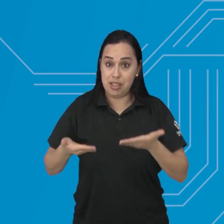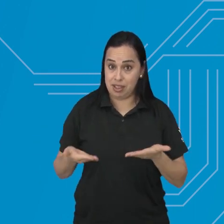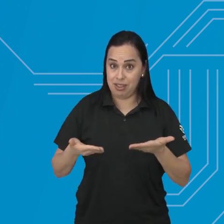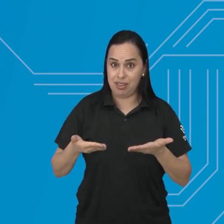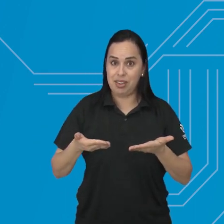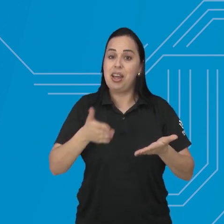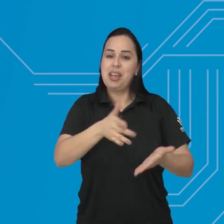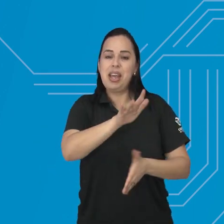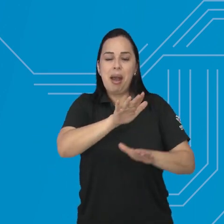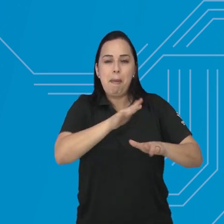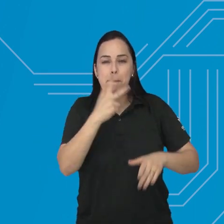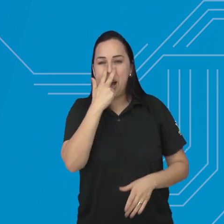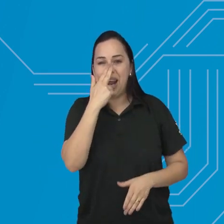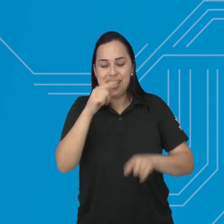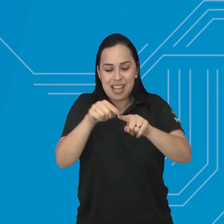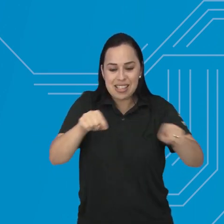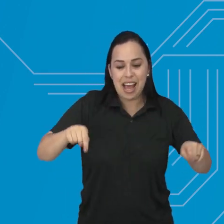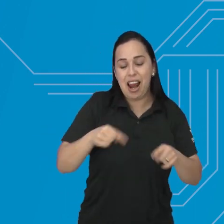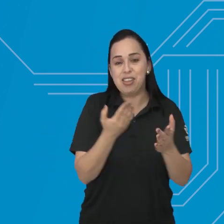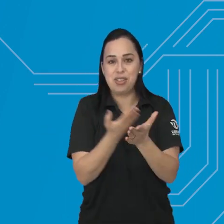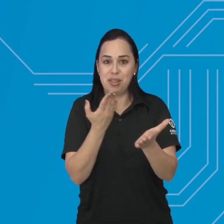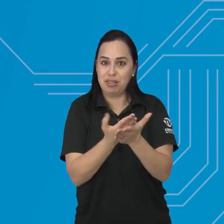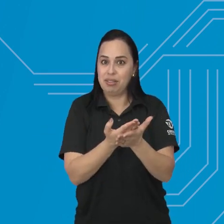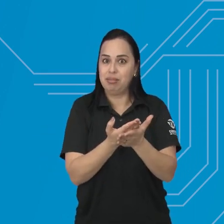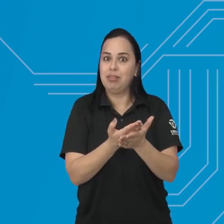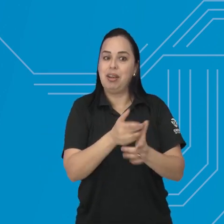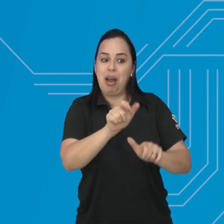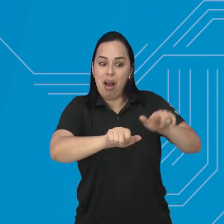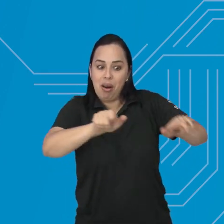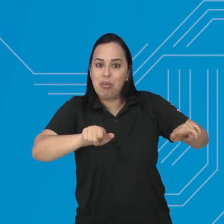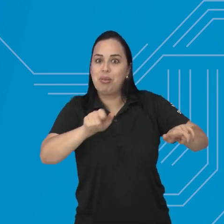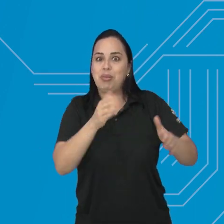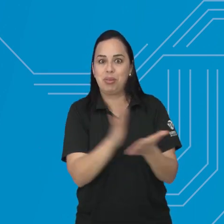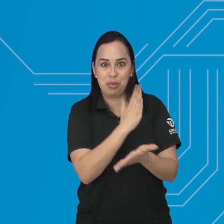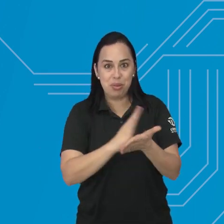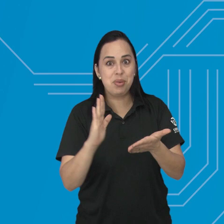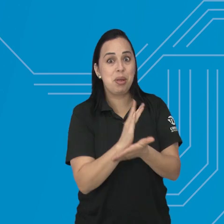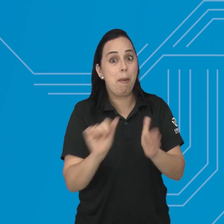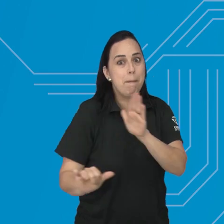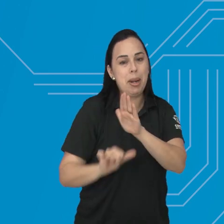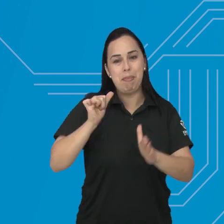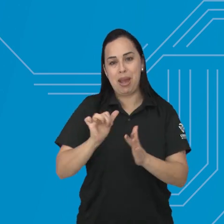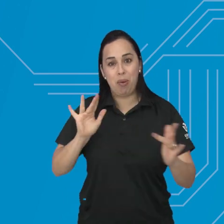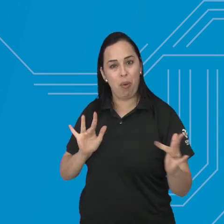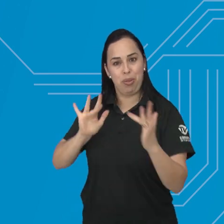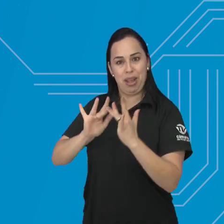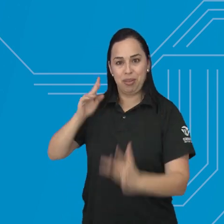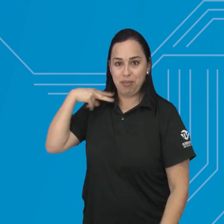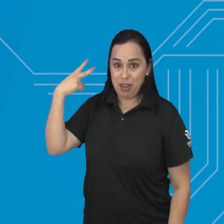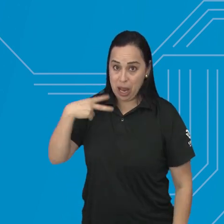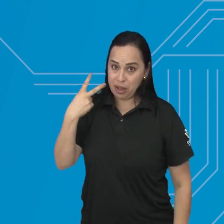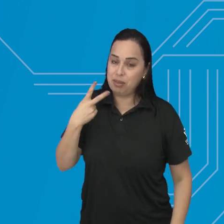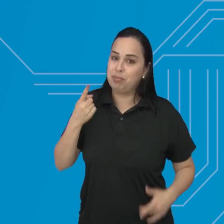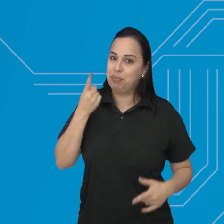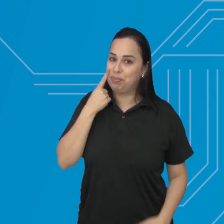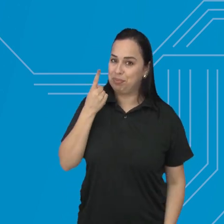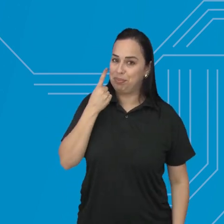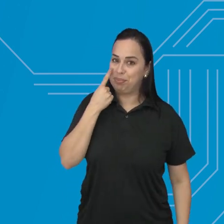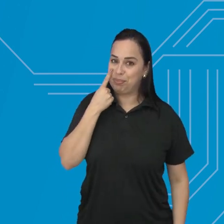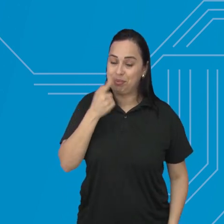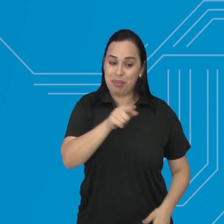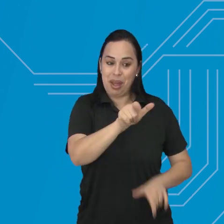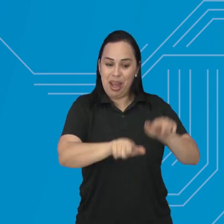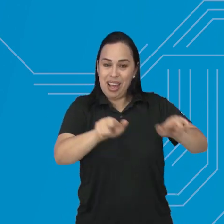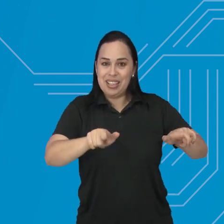transformaram o nosso prédio em uma verdadeira sala de aula. Para muitos, foi o primeiro contato com o dia a dia de um vereador. E olha,